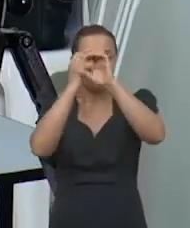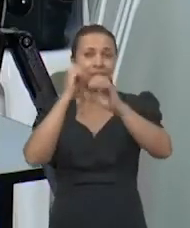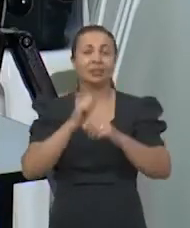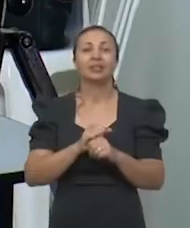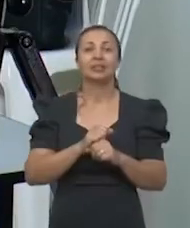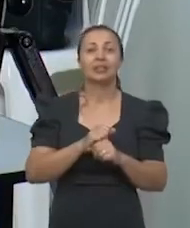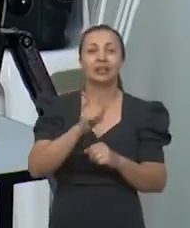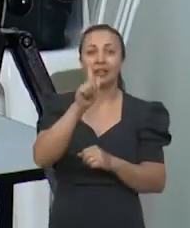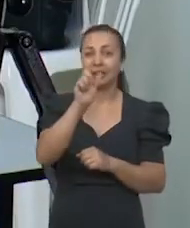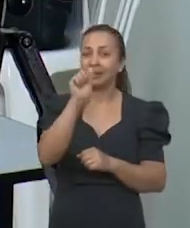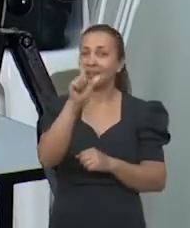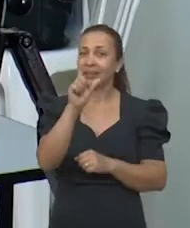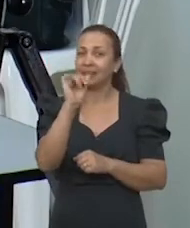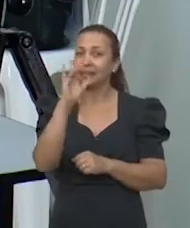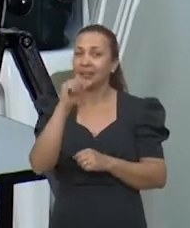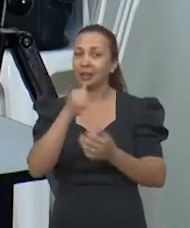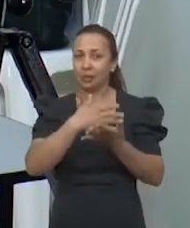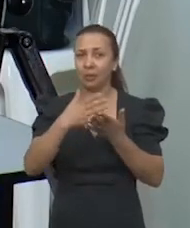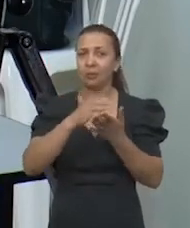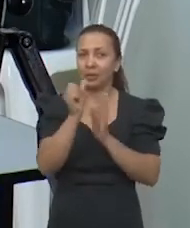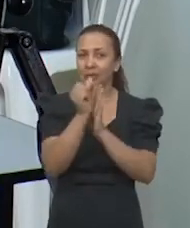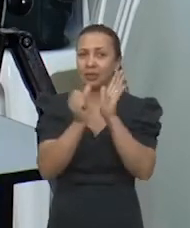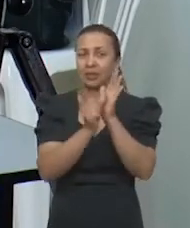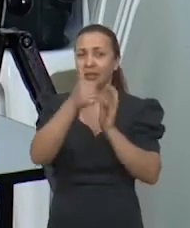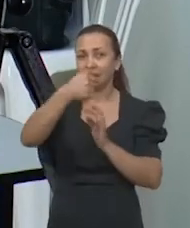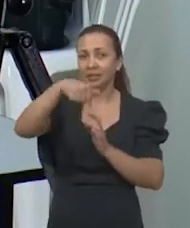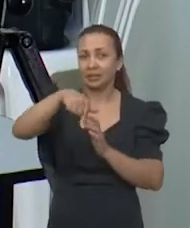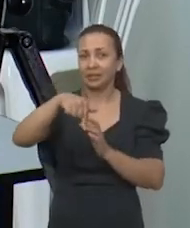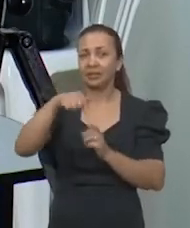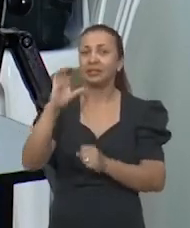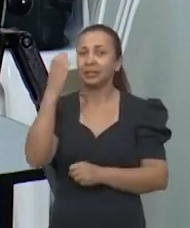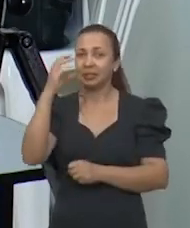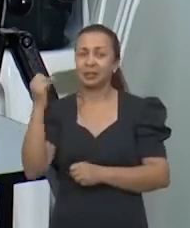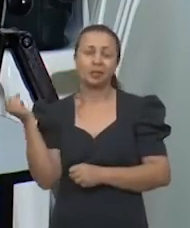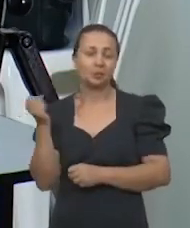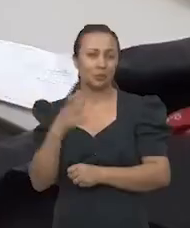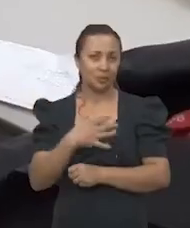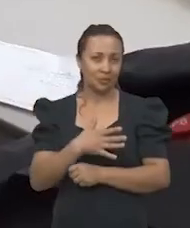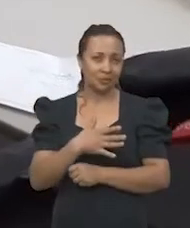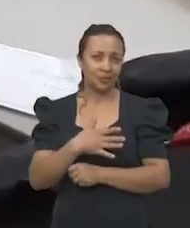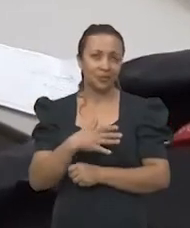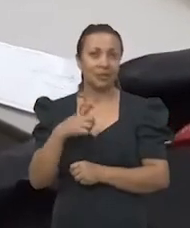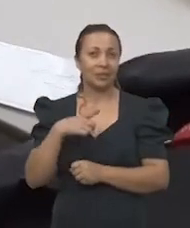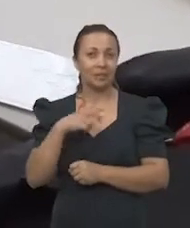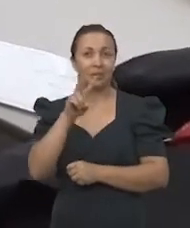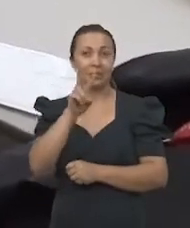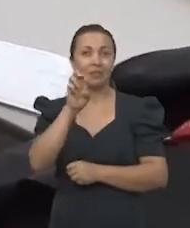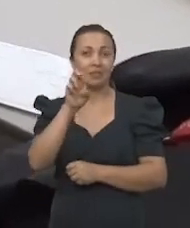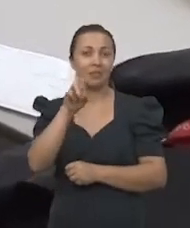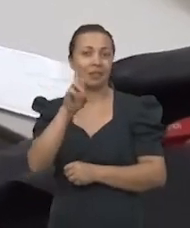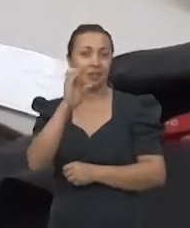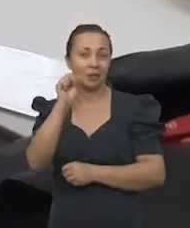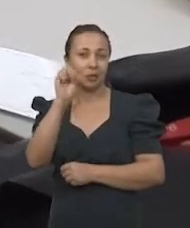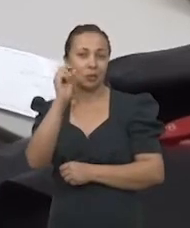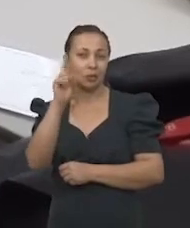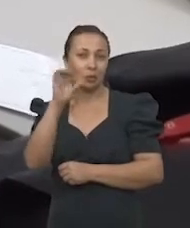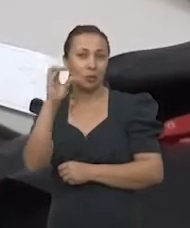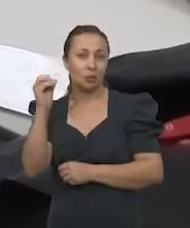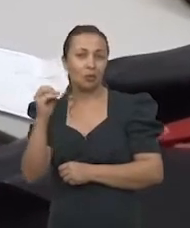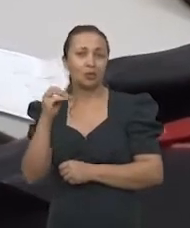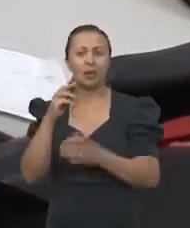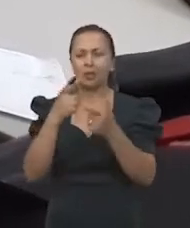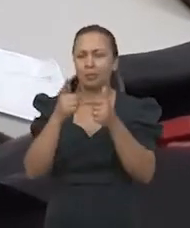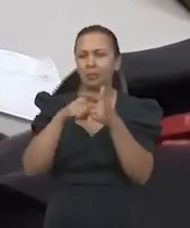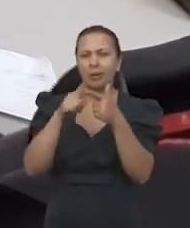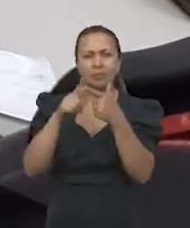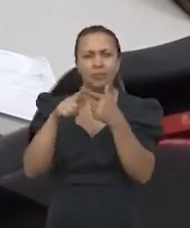do Galileu, que seria esse começo no século XVII da ciência moderna, e também o versório do Gilbert, que são os